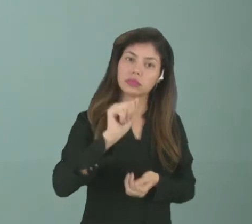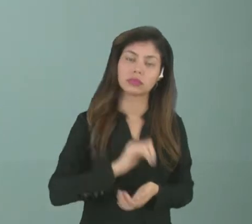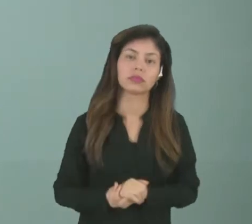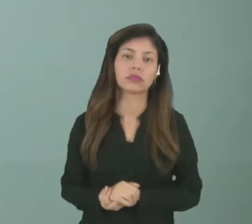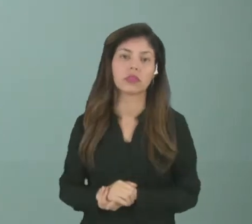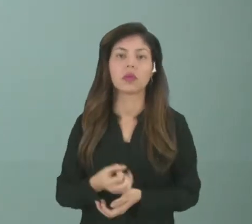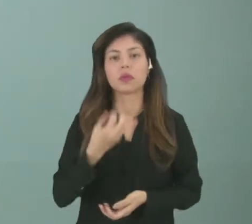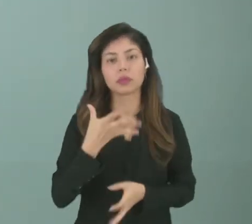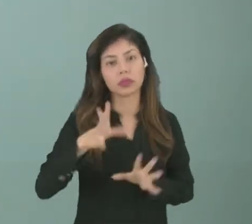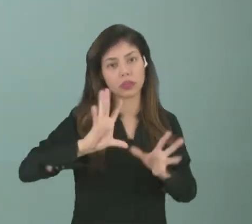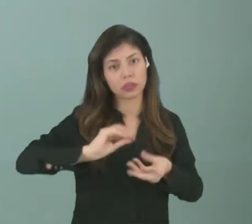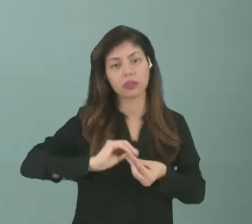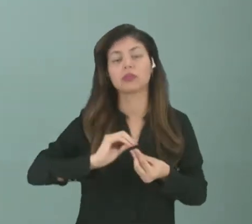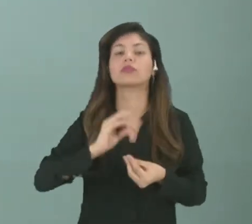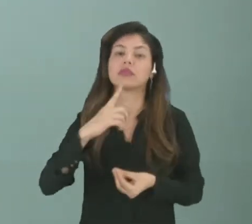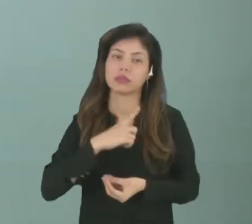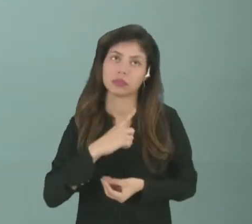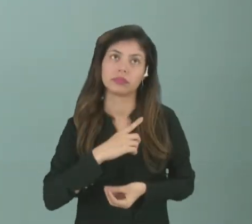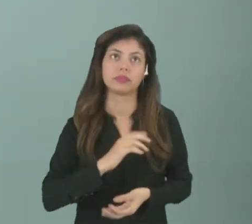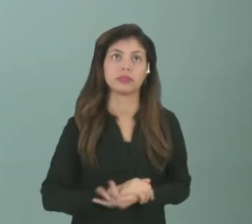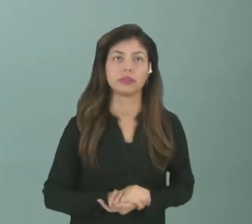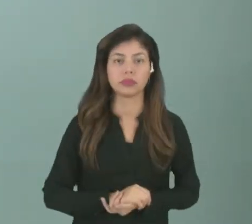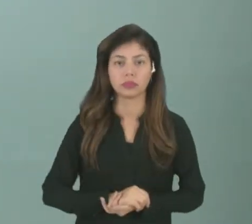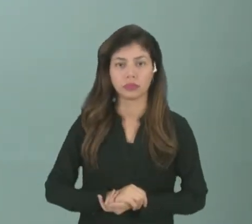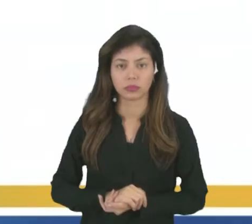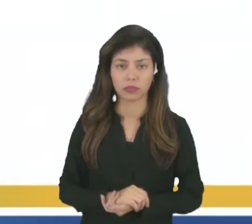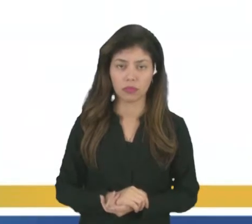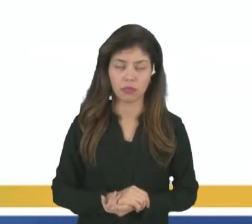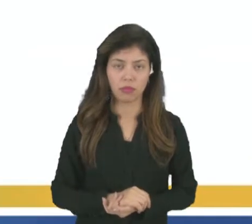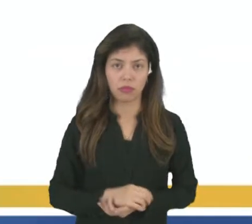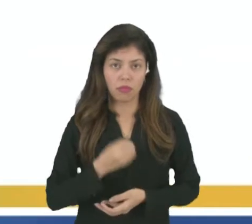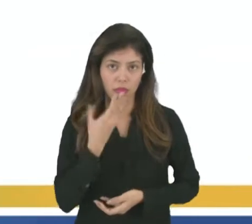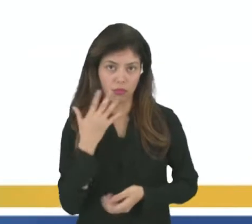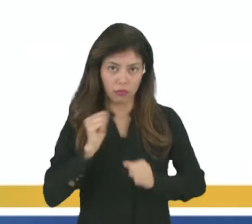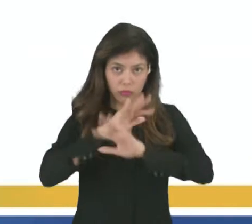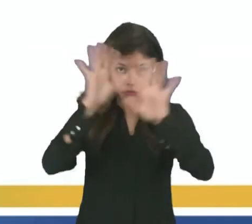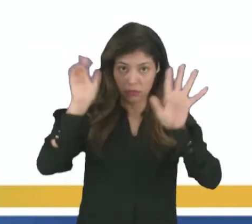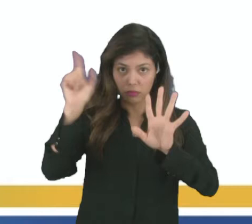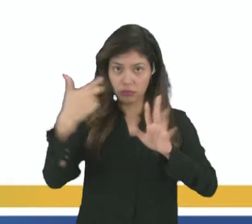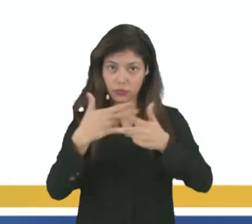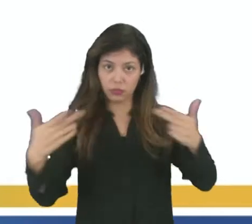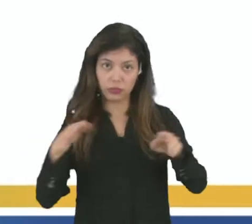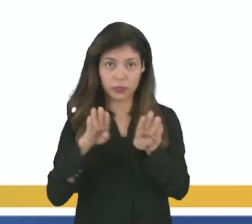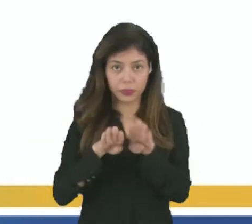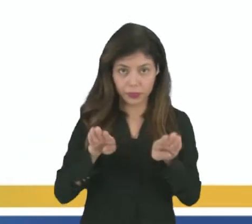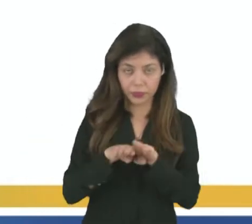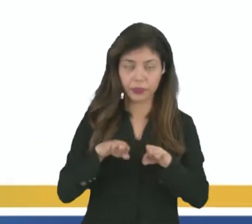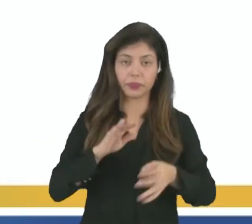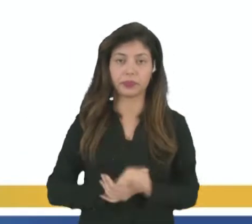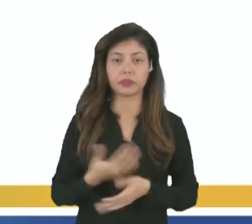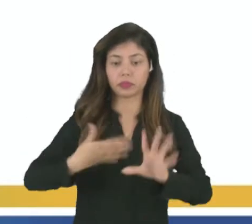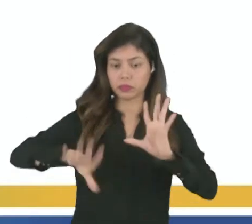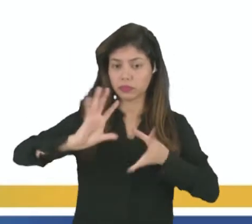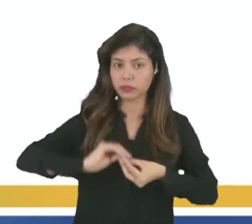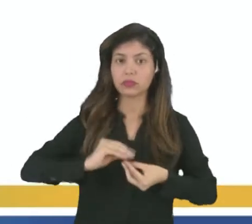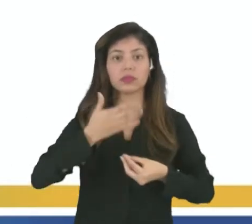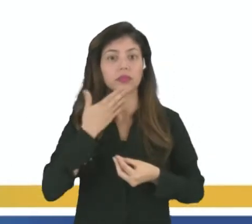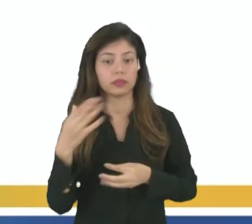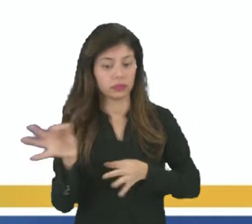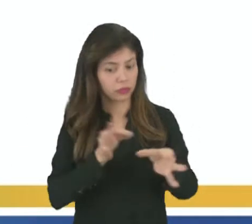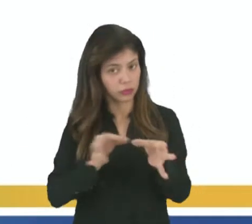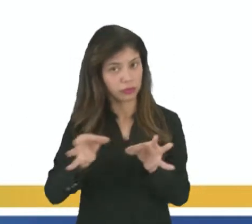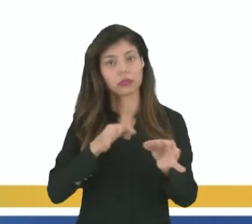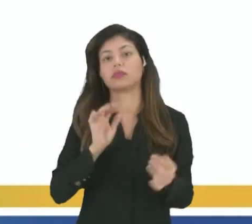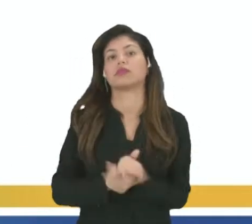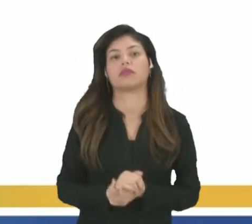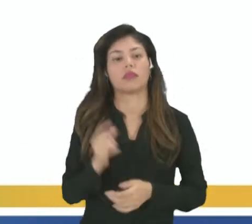bom resumo é feito, tá bom? E é bom esclarecer outras coisas também. O resumo é um mecanismo